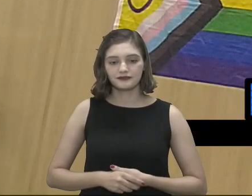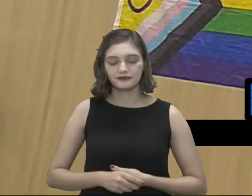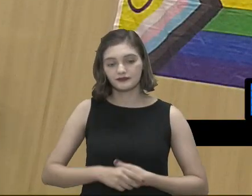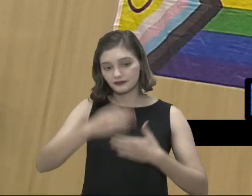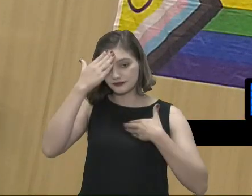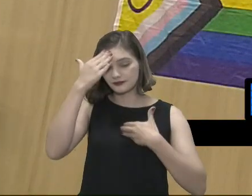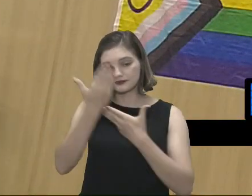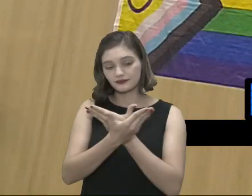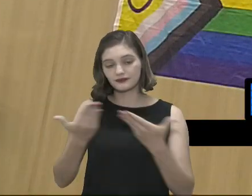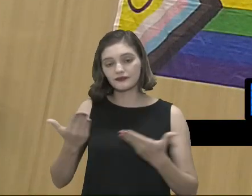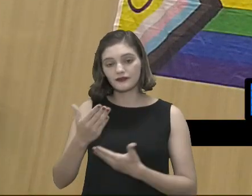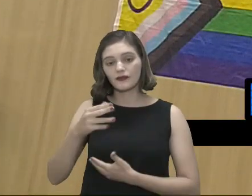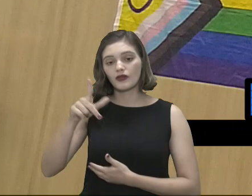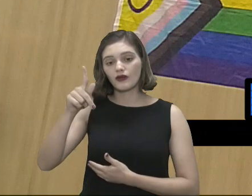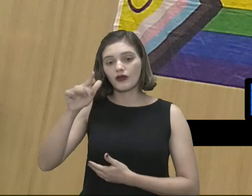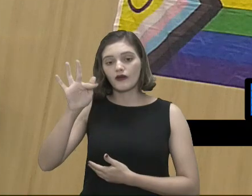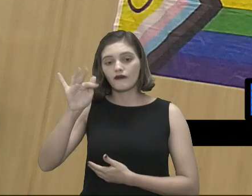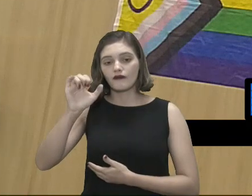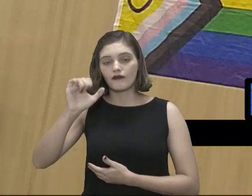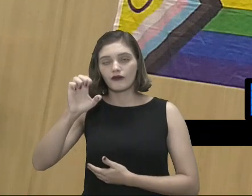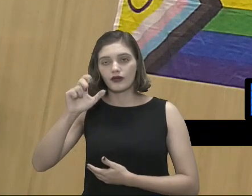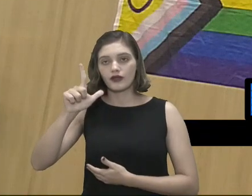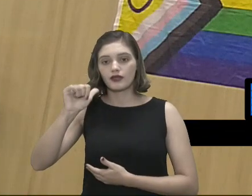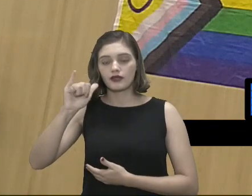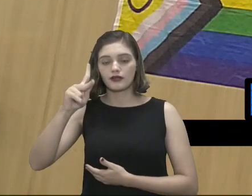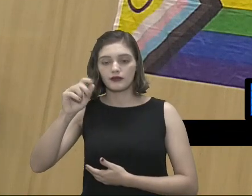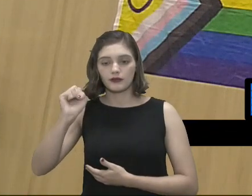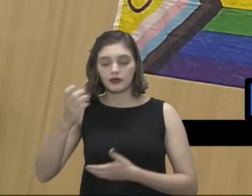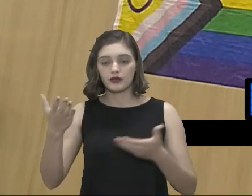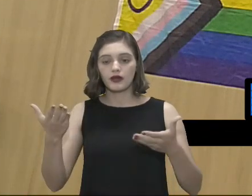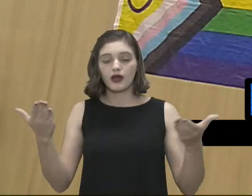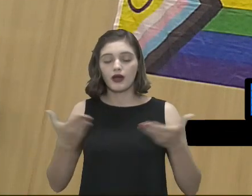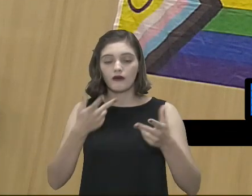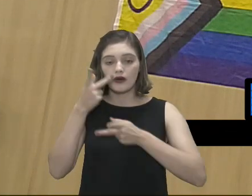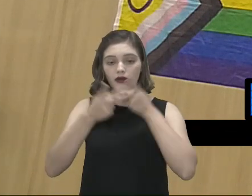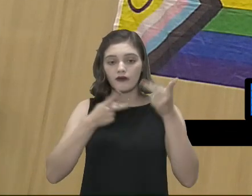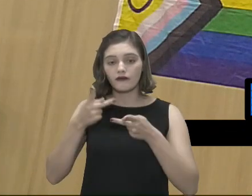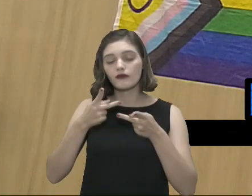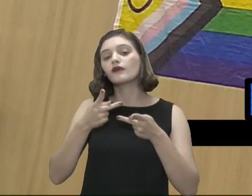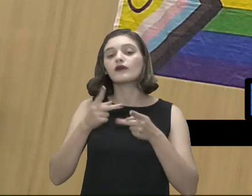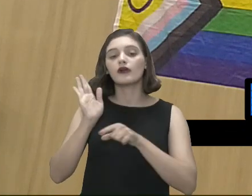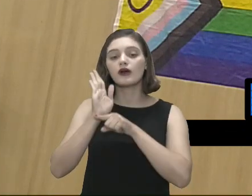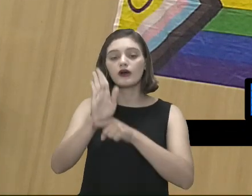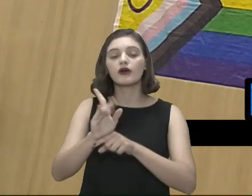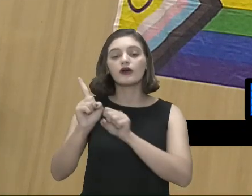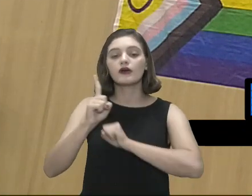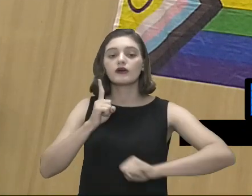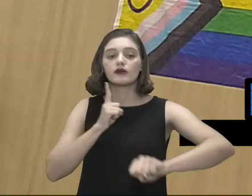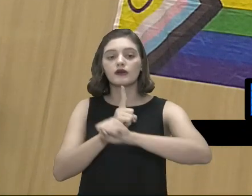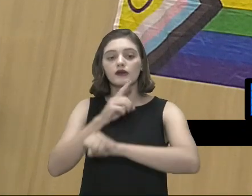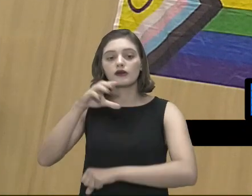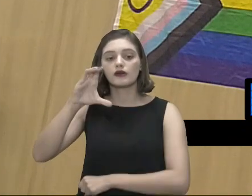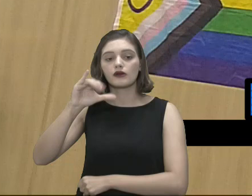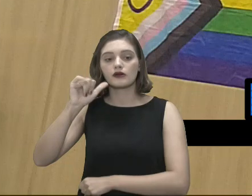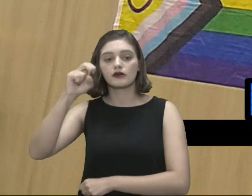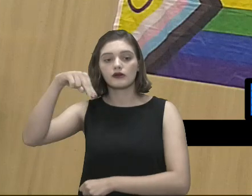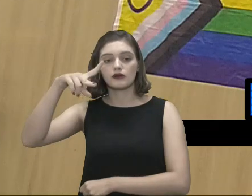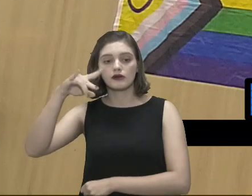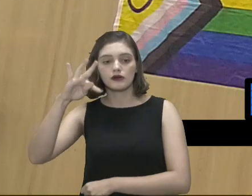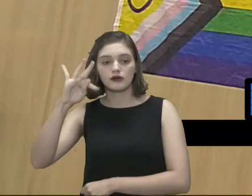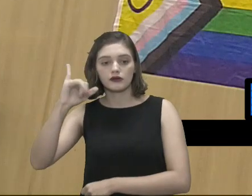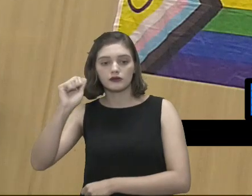Muito obrigada, Felipe. Eu passo agora a palavra para a assistente social do Ambulatório Municipal de Infectologia, Cíntia Prado.